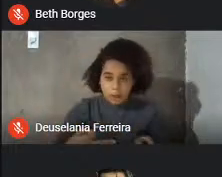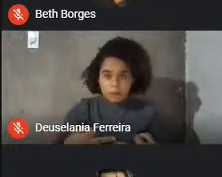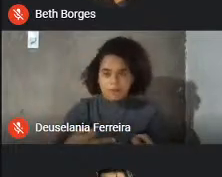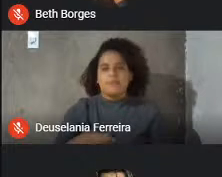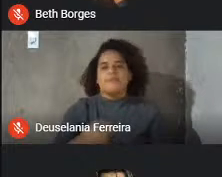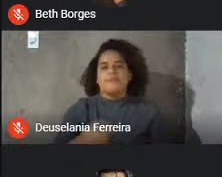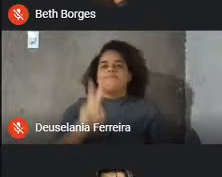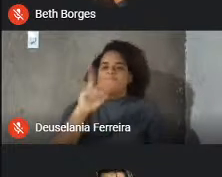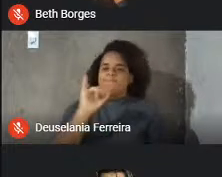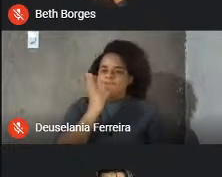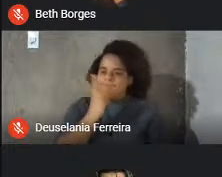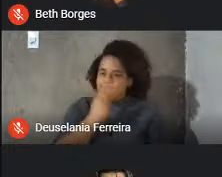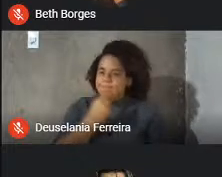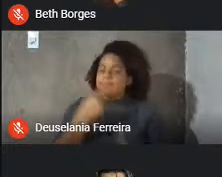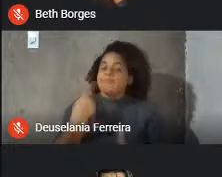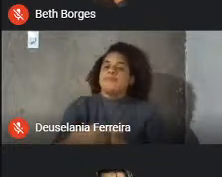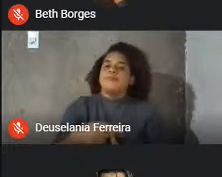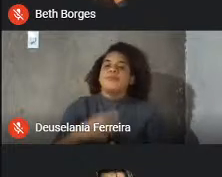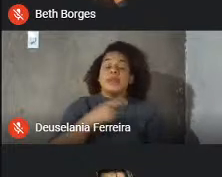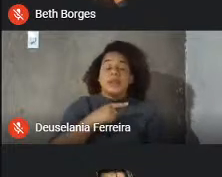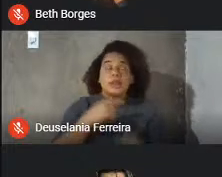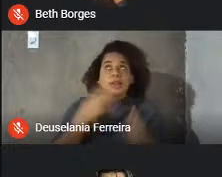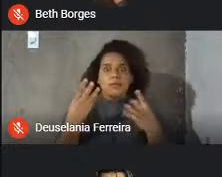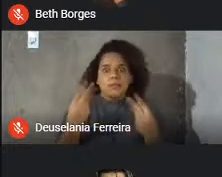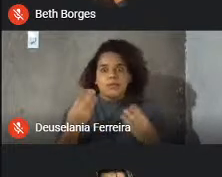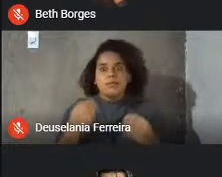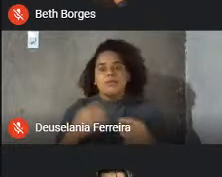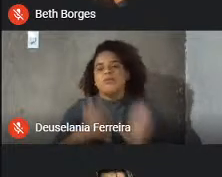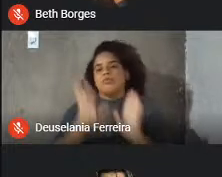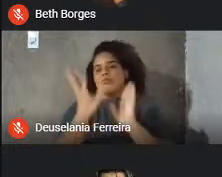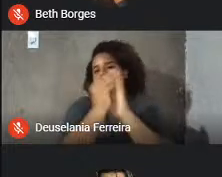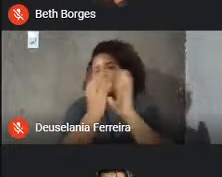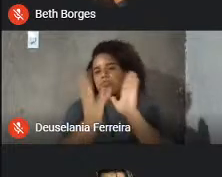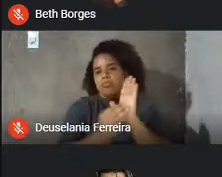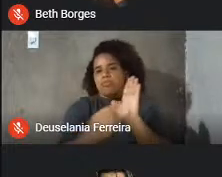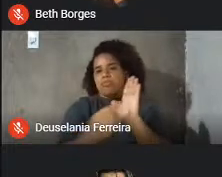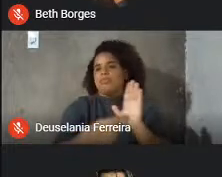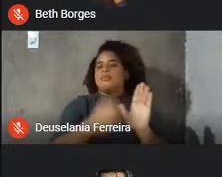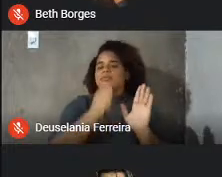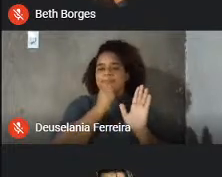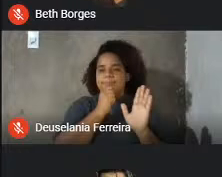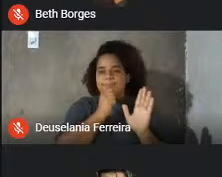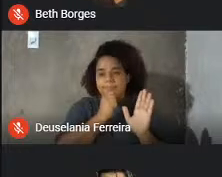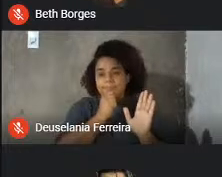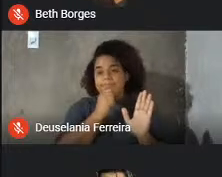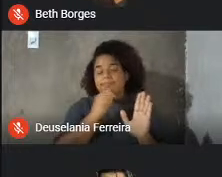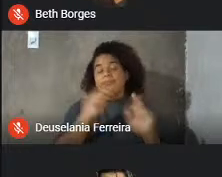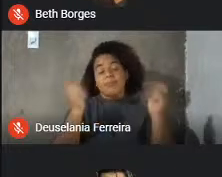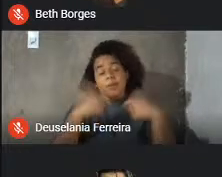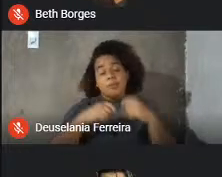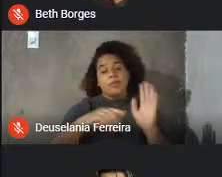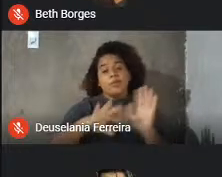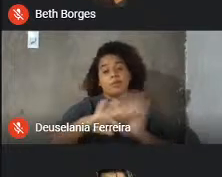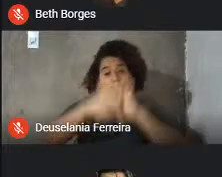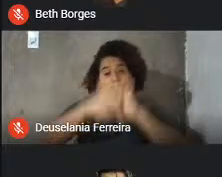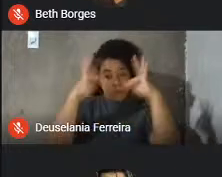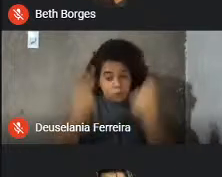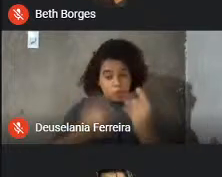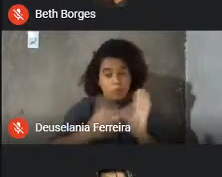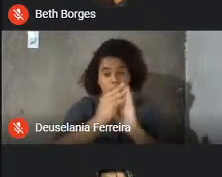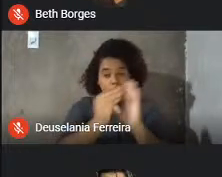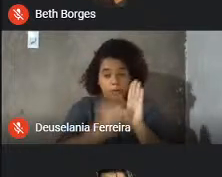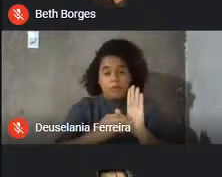porque, como eu disse, são muitos conteúdos. E para a gente colocar tudo isso em livro,